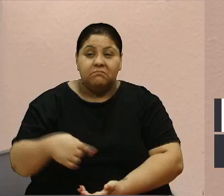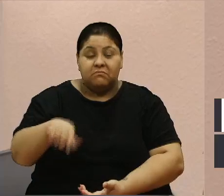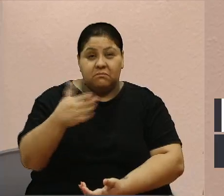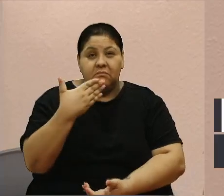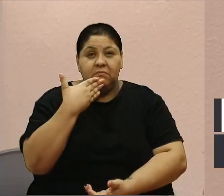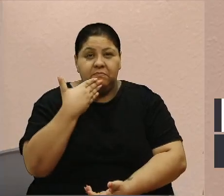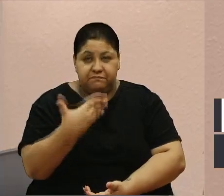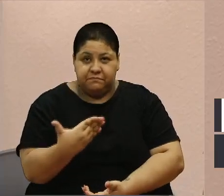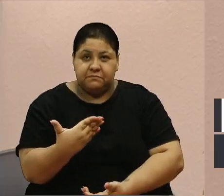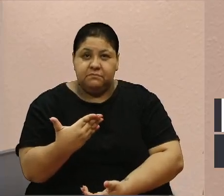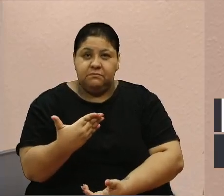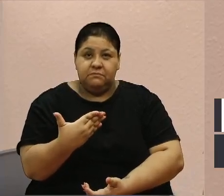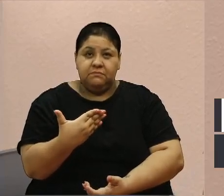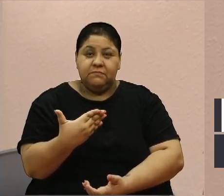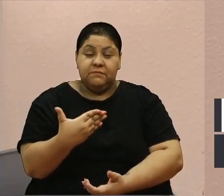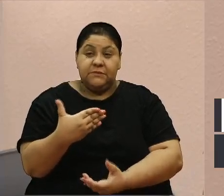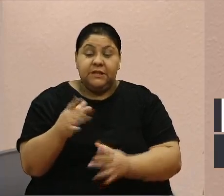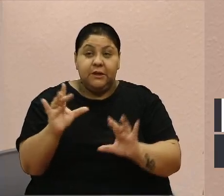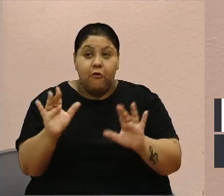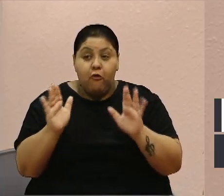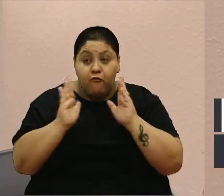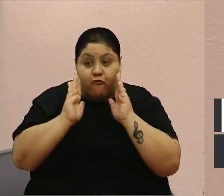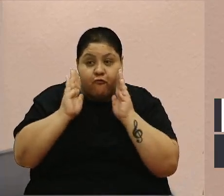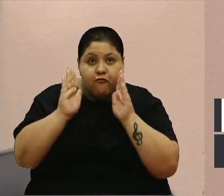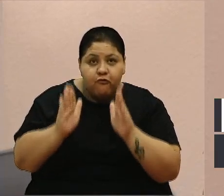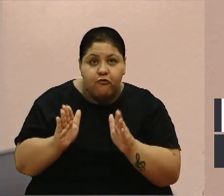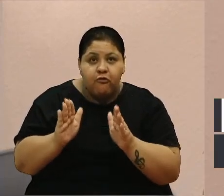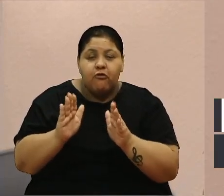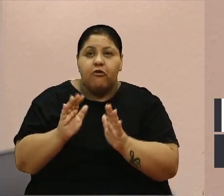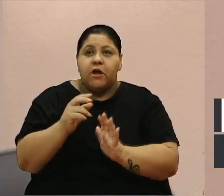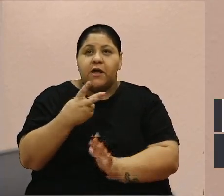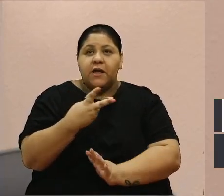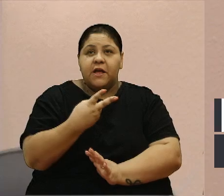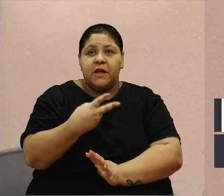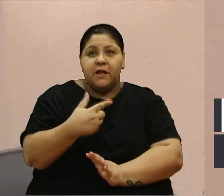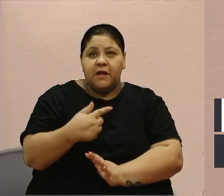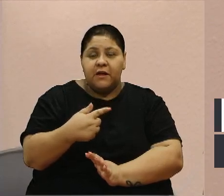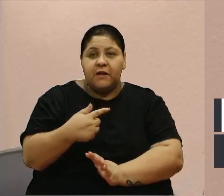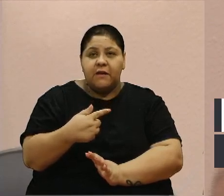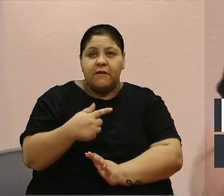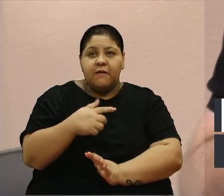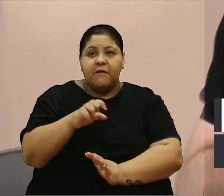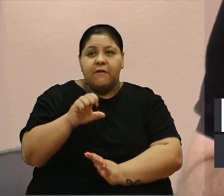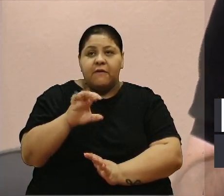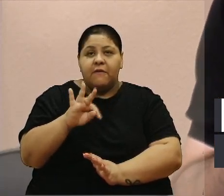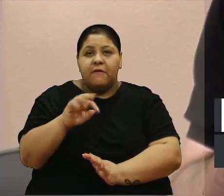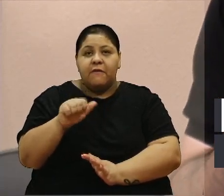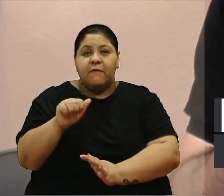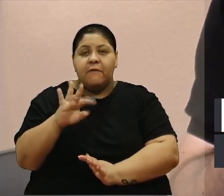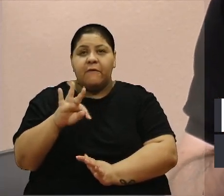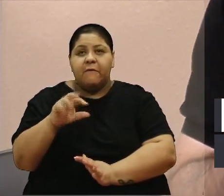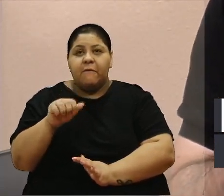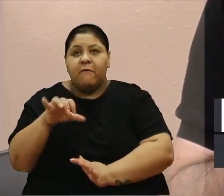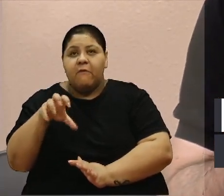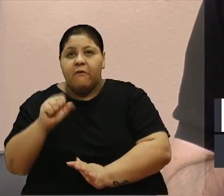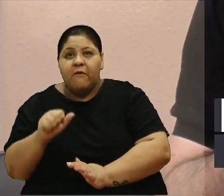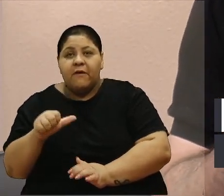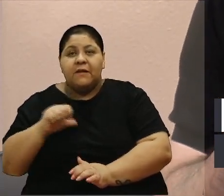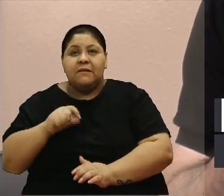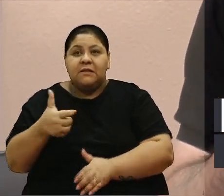pede para que ele se atente quando faz 27 estatais terem um rombo de mais de